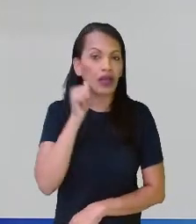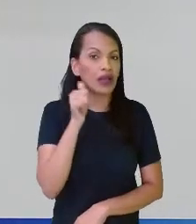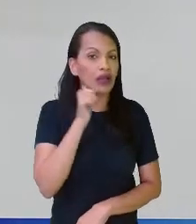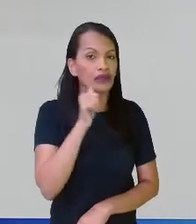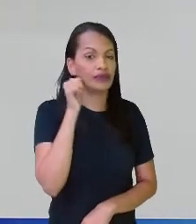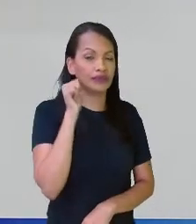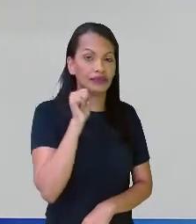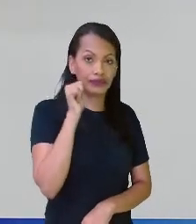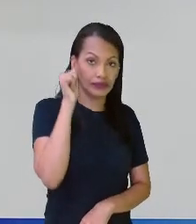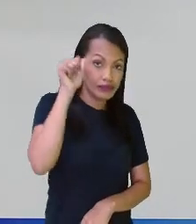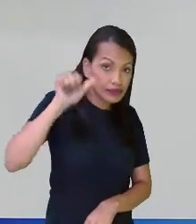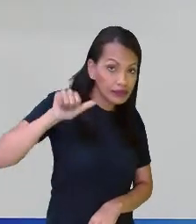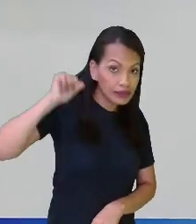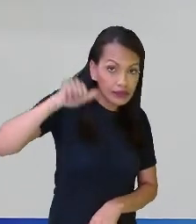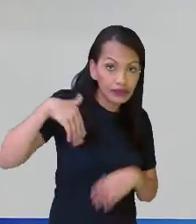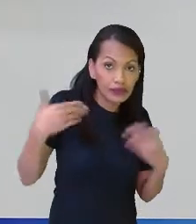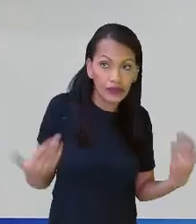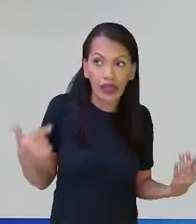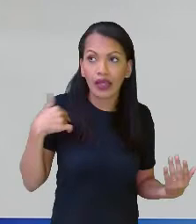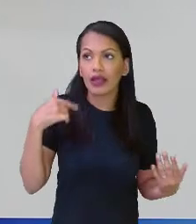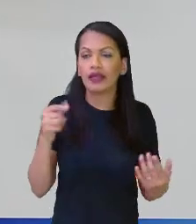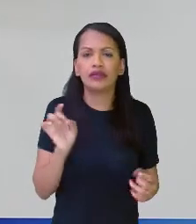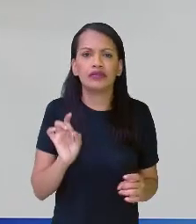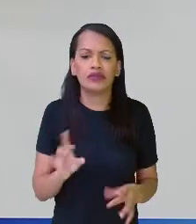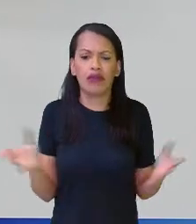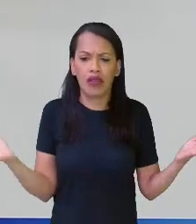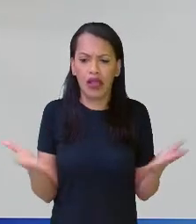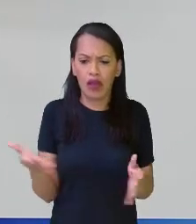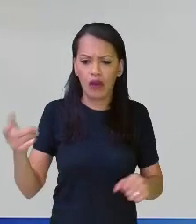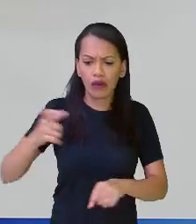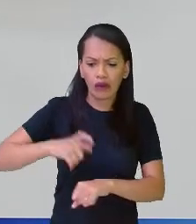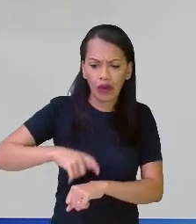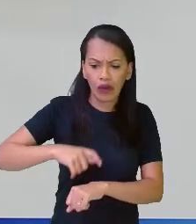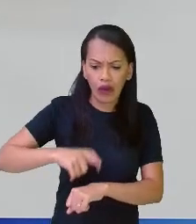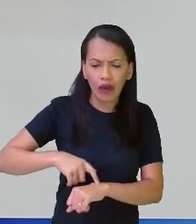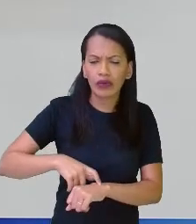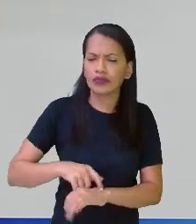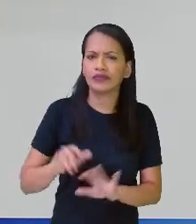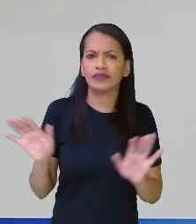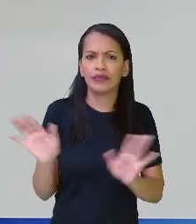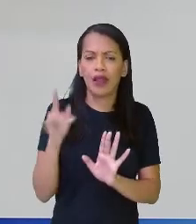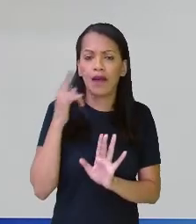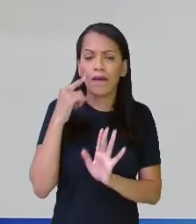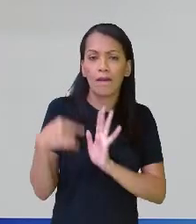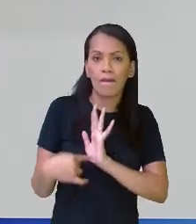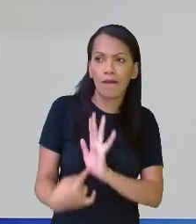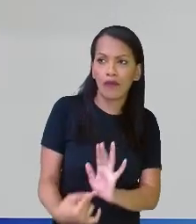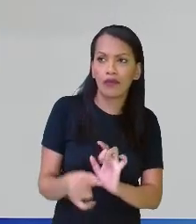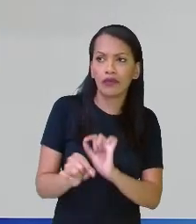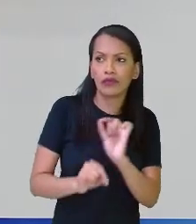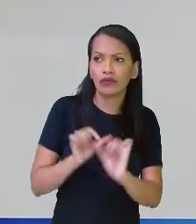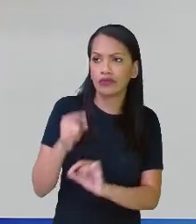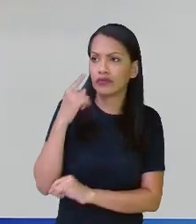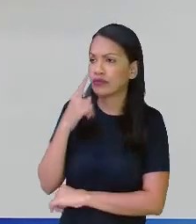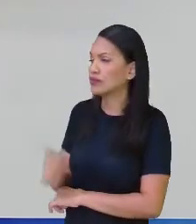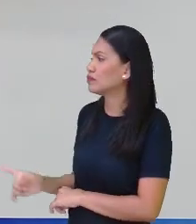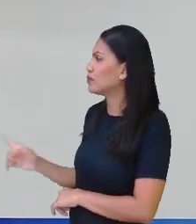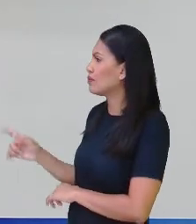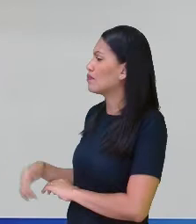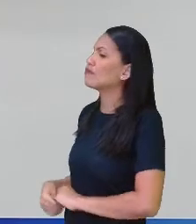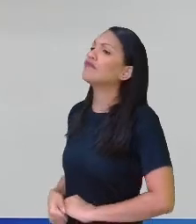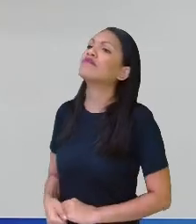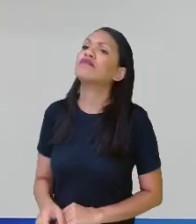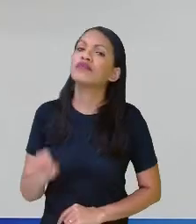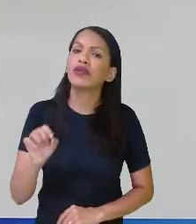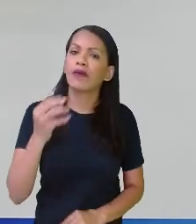é só aquele momento ali de falar. O que que ele utiliza também, ó? Com a ajuda desse personagem aqui, que